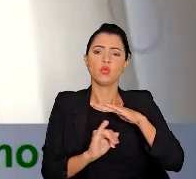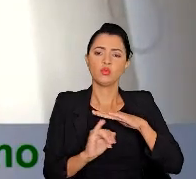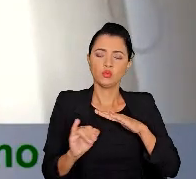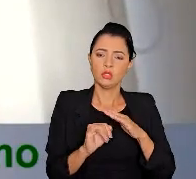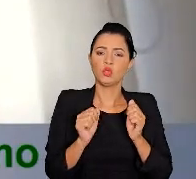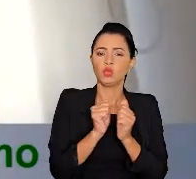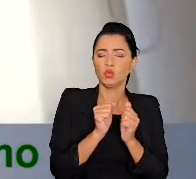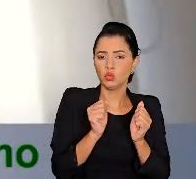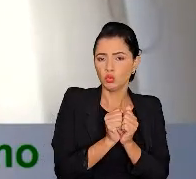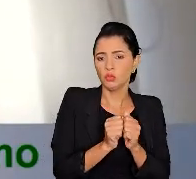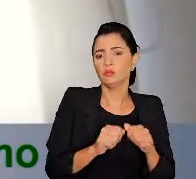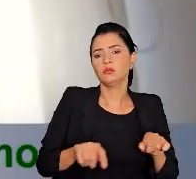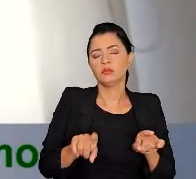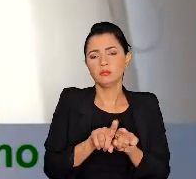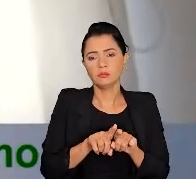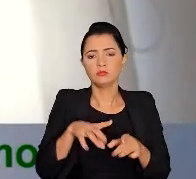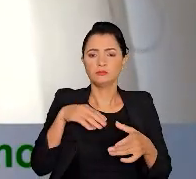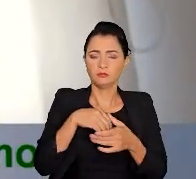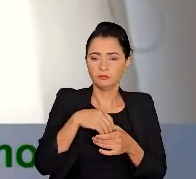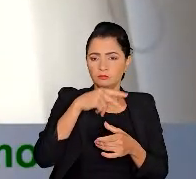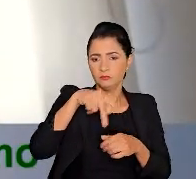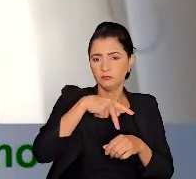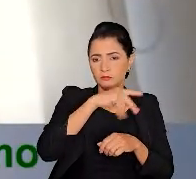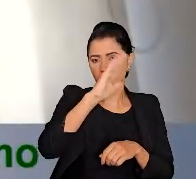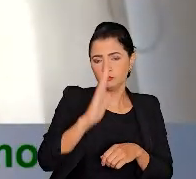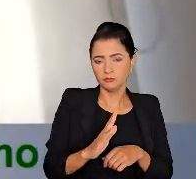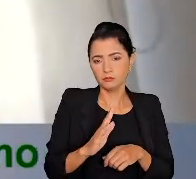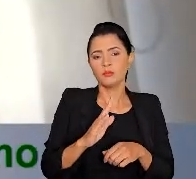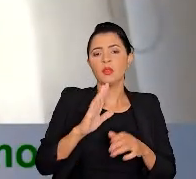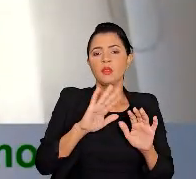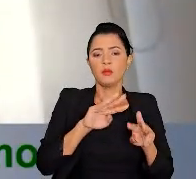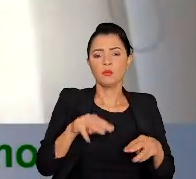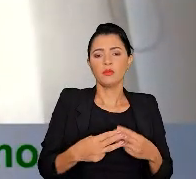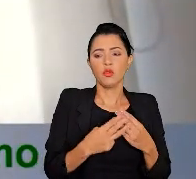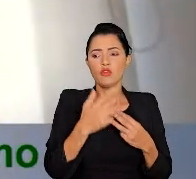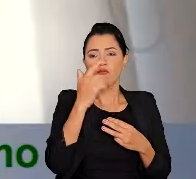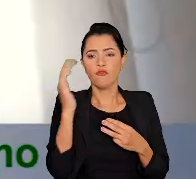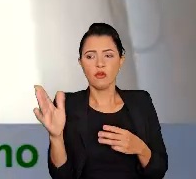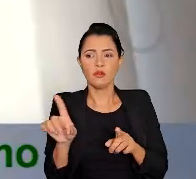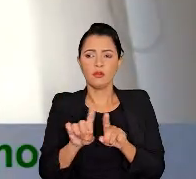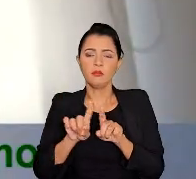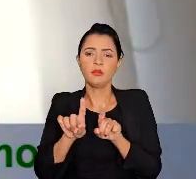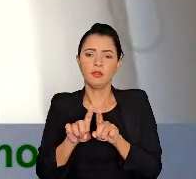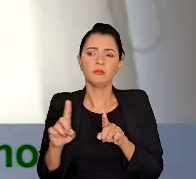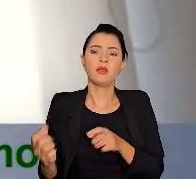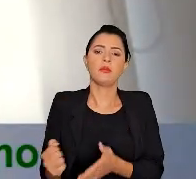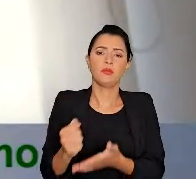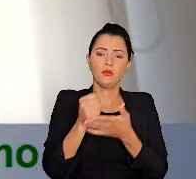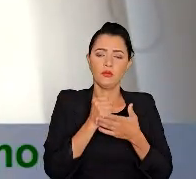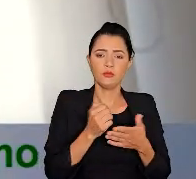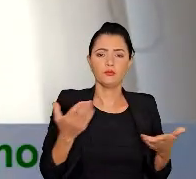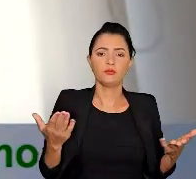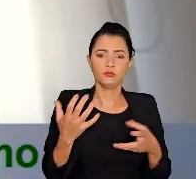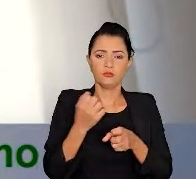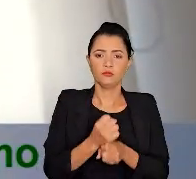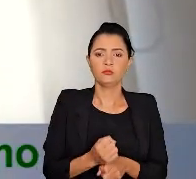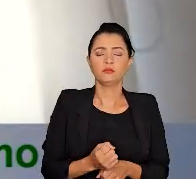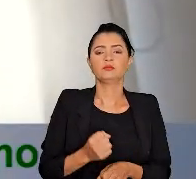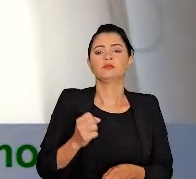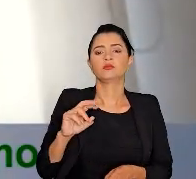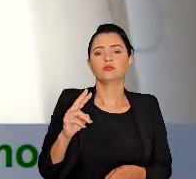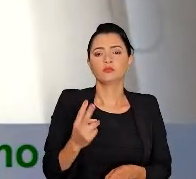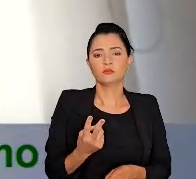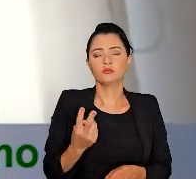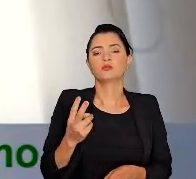instituições de dentro e de fora da comunidade judaica. Hoje, temos cerca de 2 dezenas